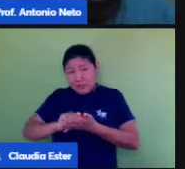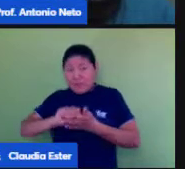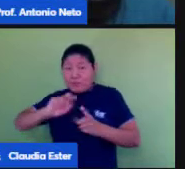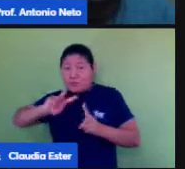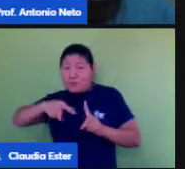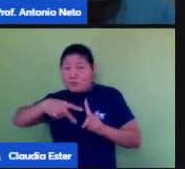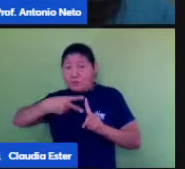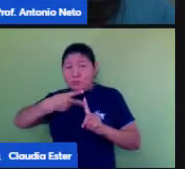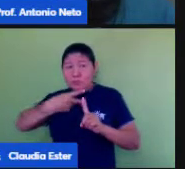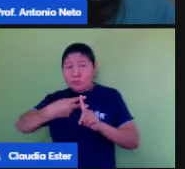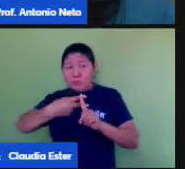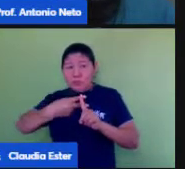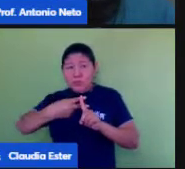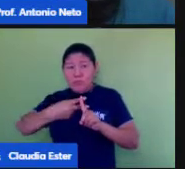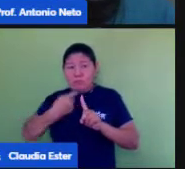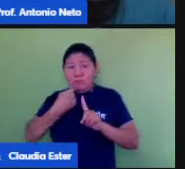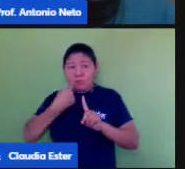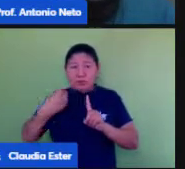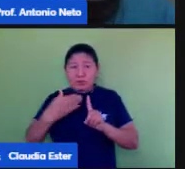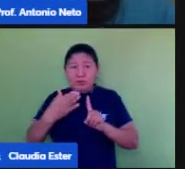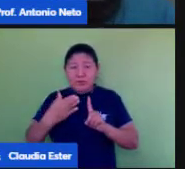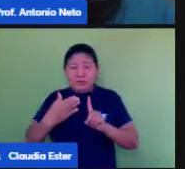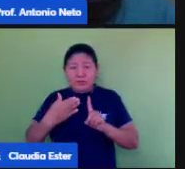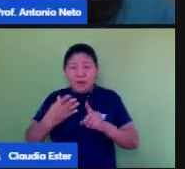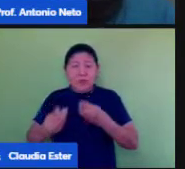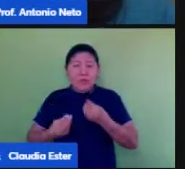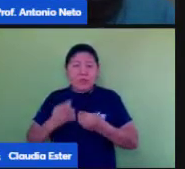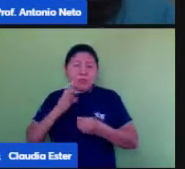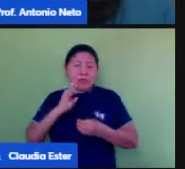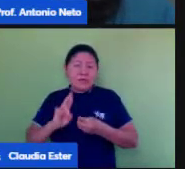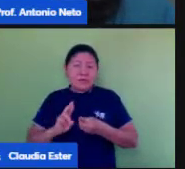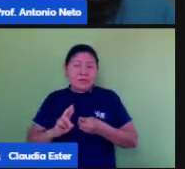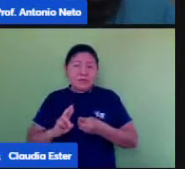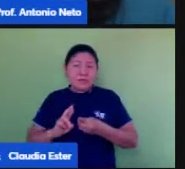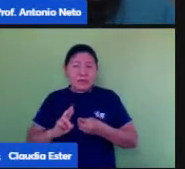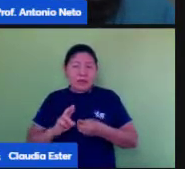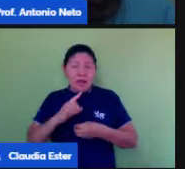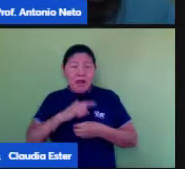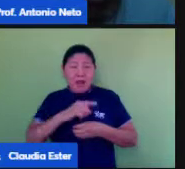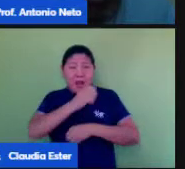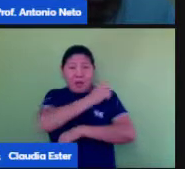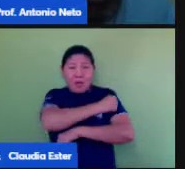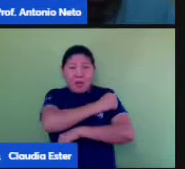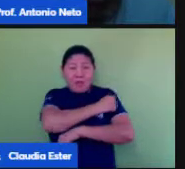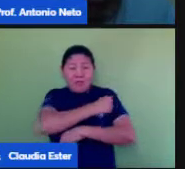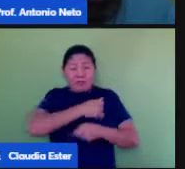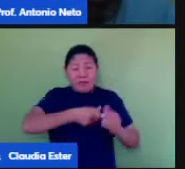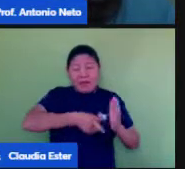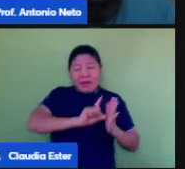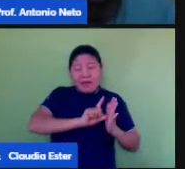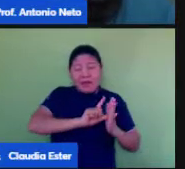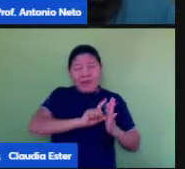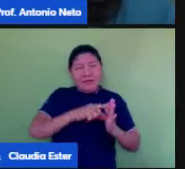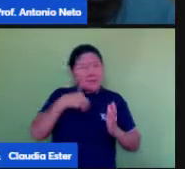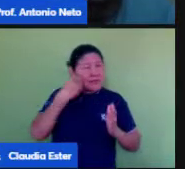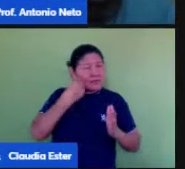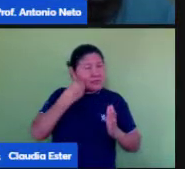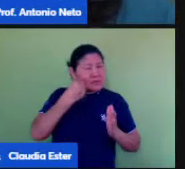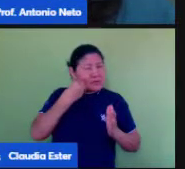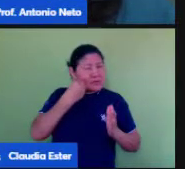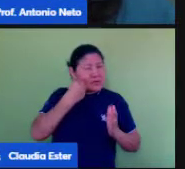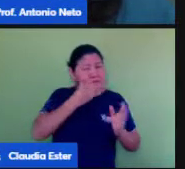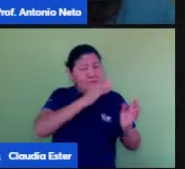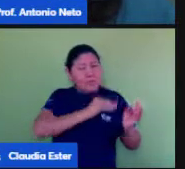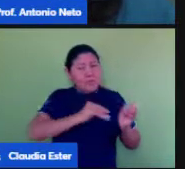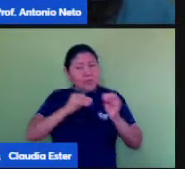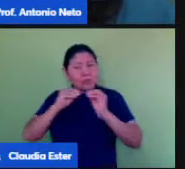todo e como chegou nesse resultado. Então, ele já vai ter uma resolução lá no primeiro nível de complexidade, e quando